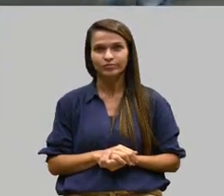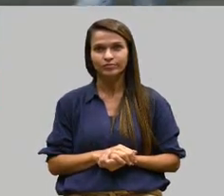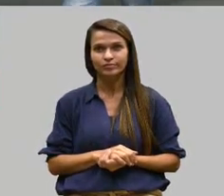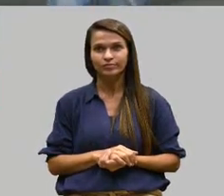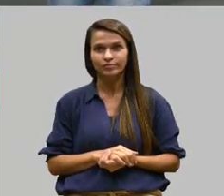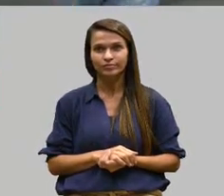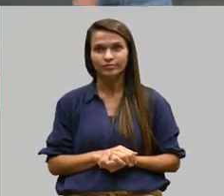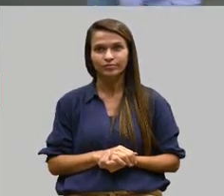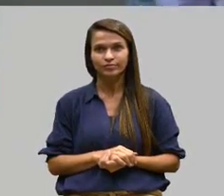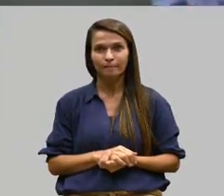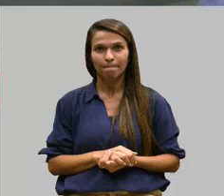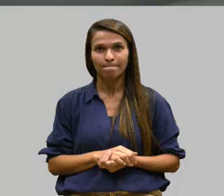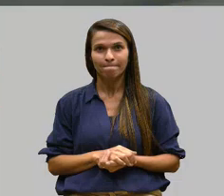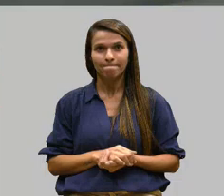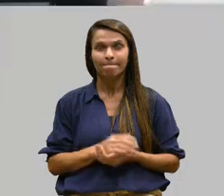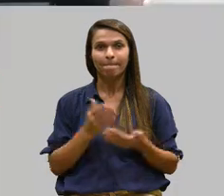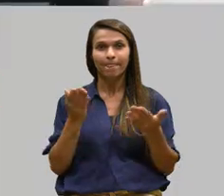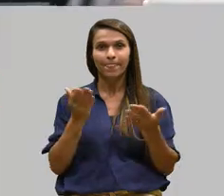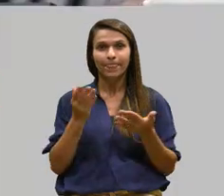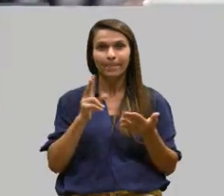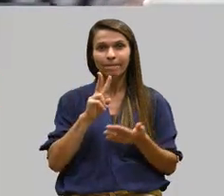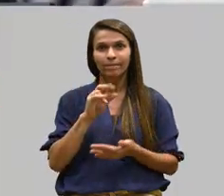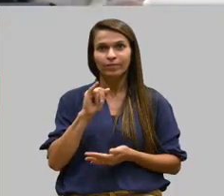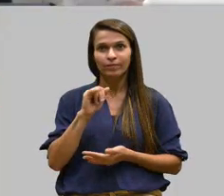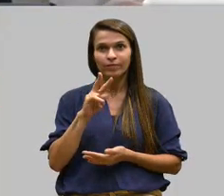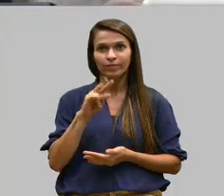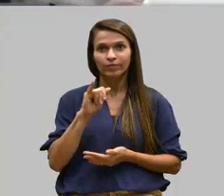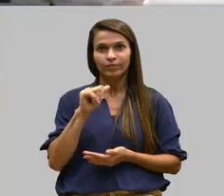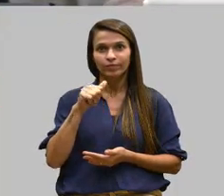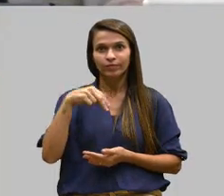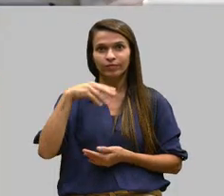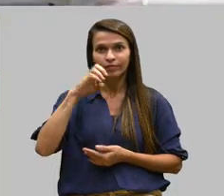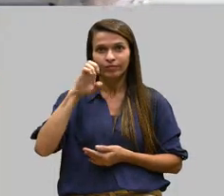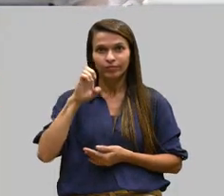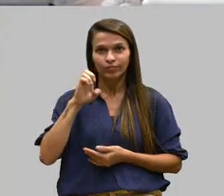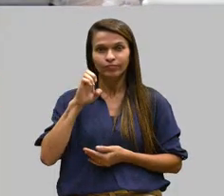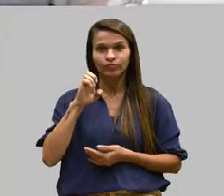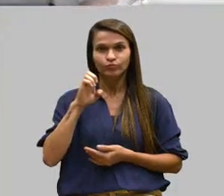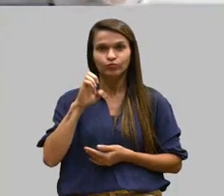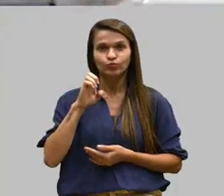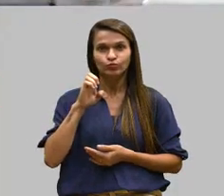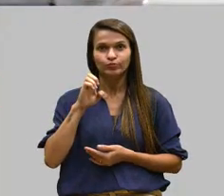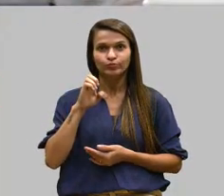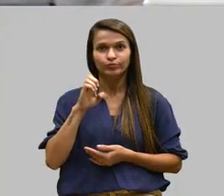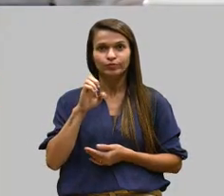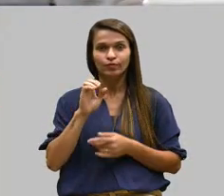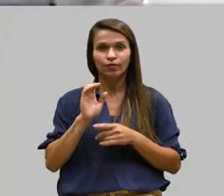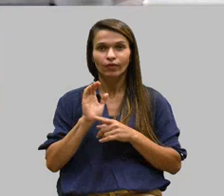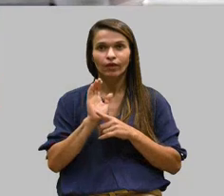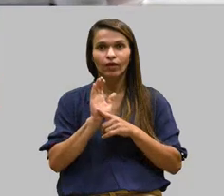passar a palavra a Viviane assistente social